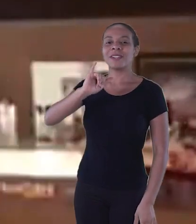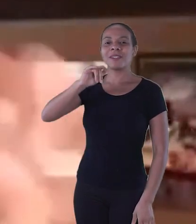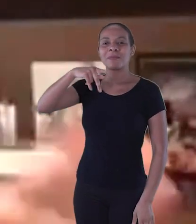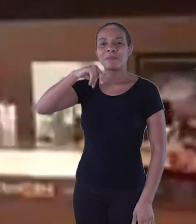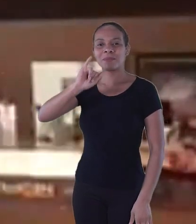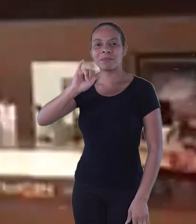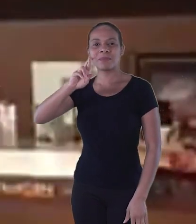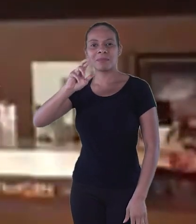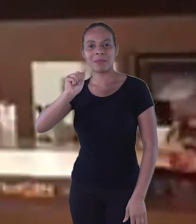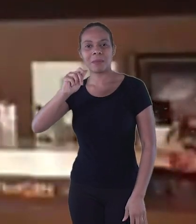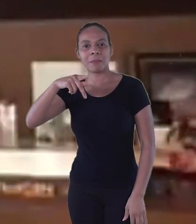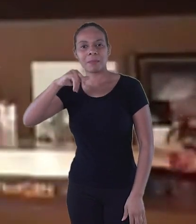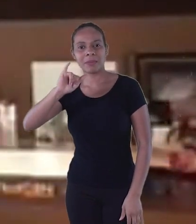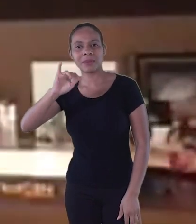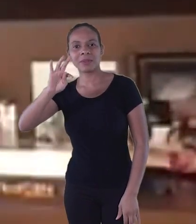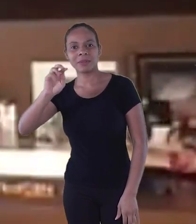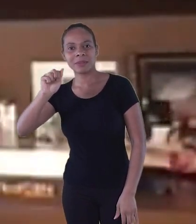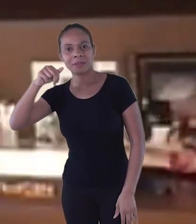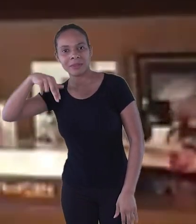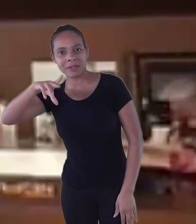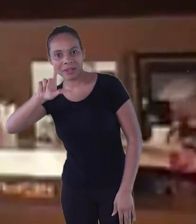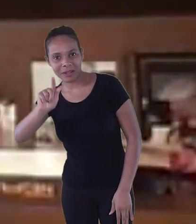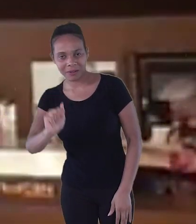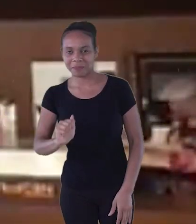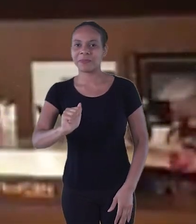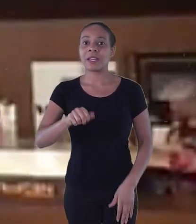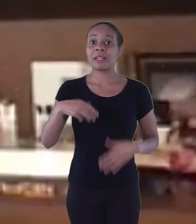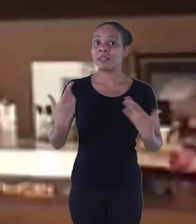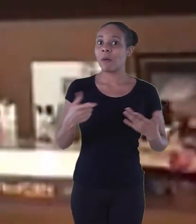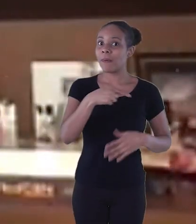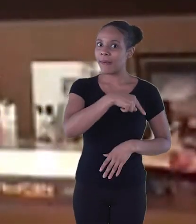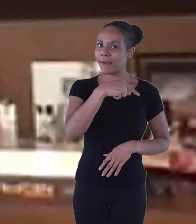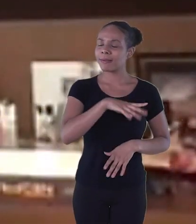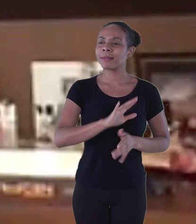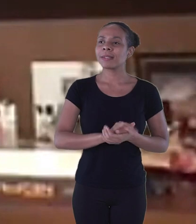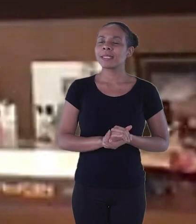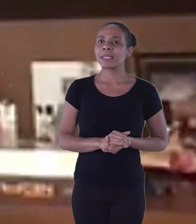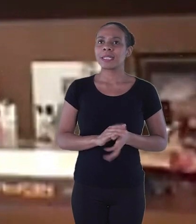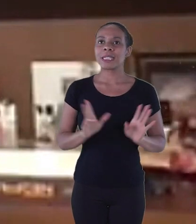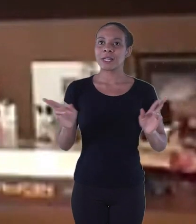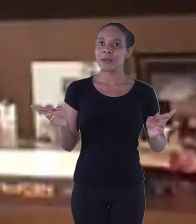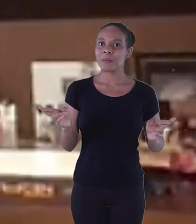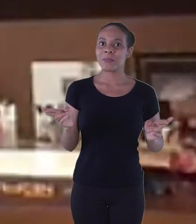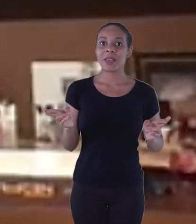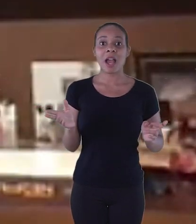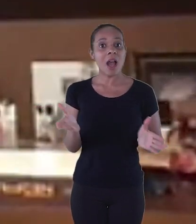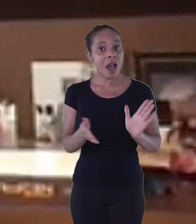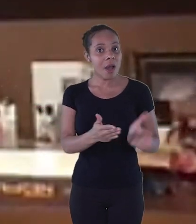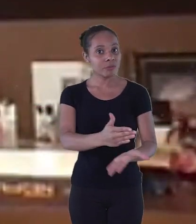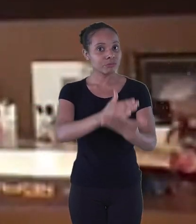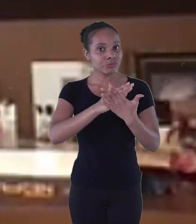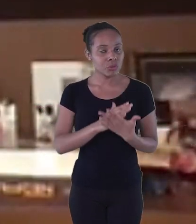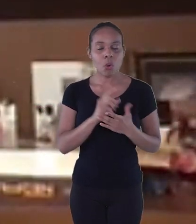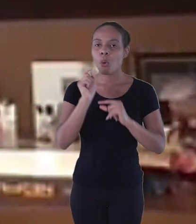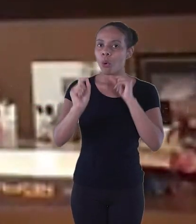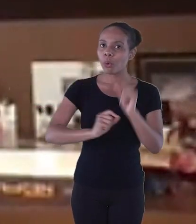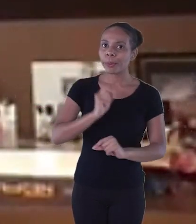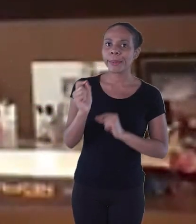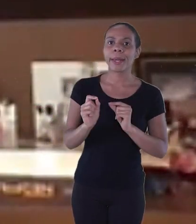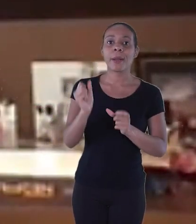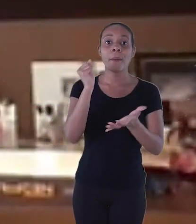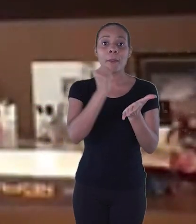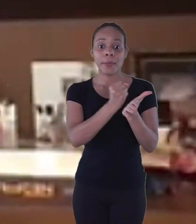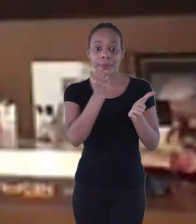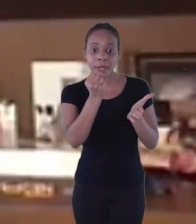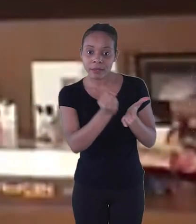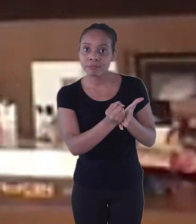acertamos no projeto, deu certo. Então, o Ibirapitanga viabilizou a contratação desses artistas. Mas